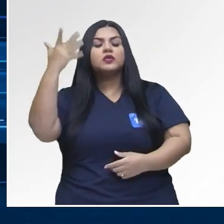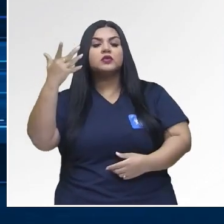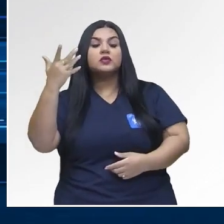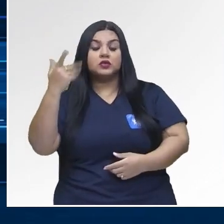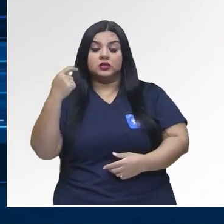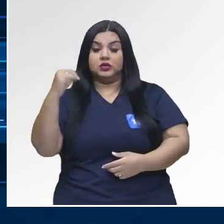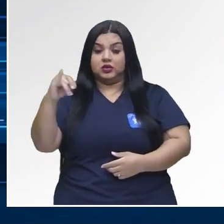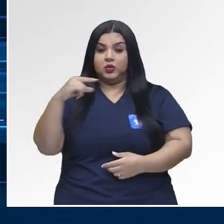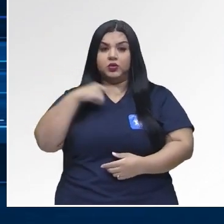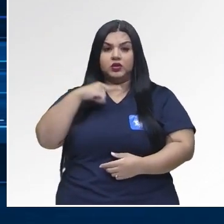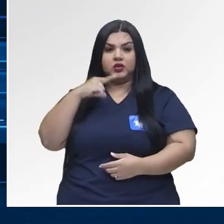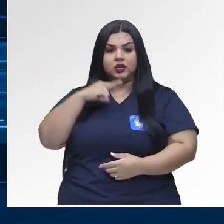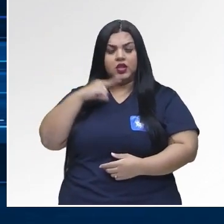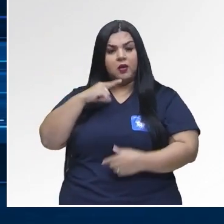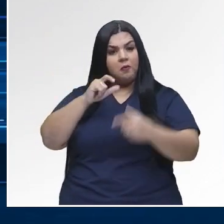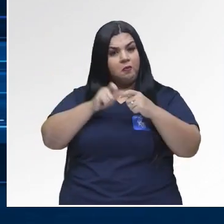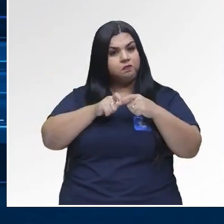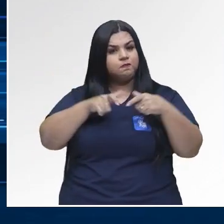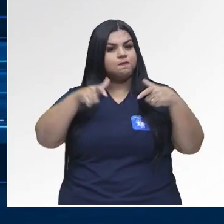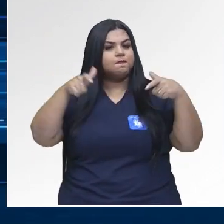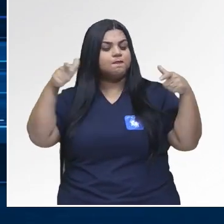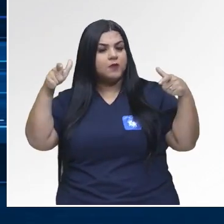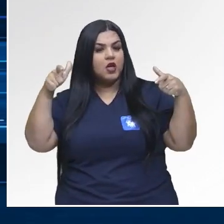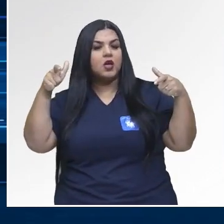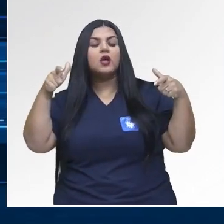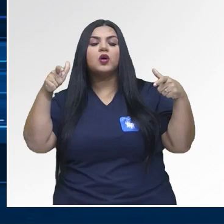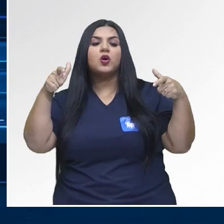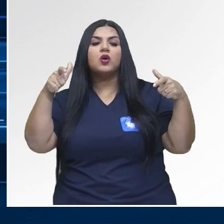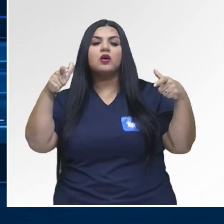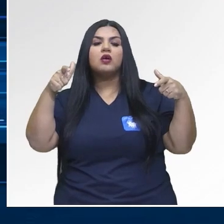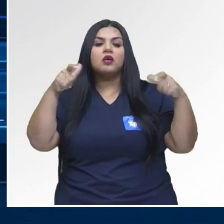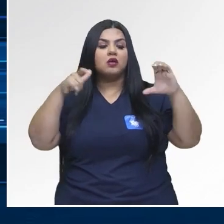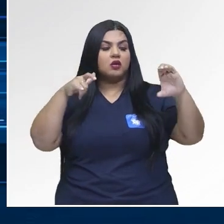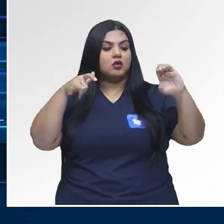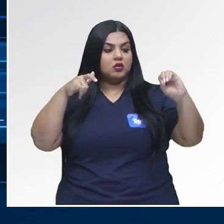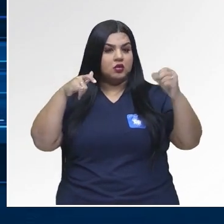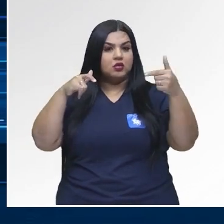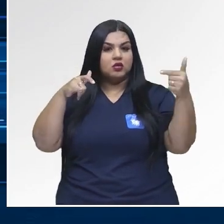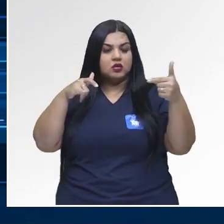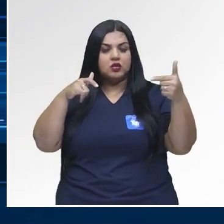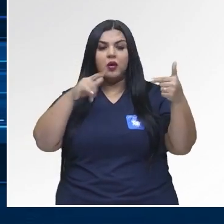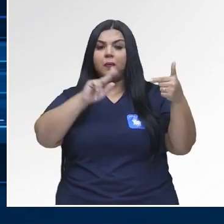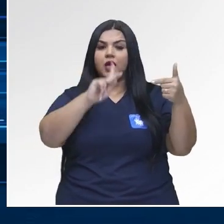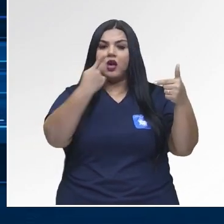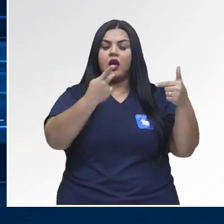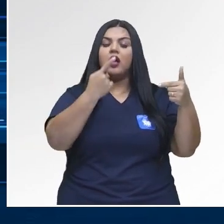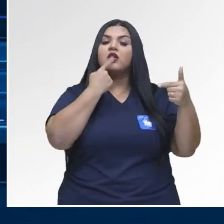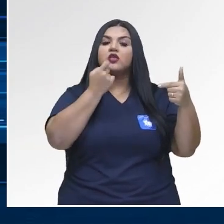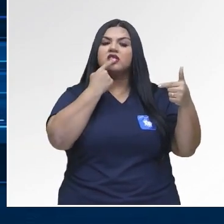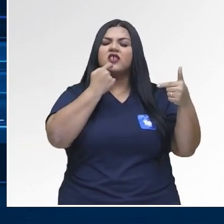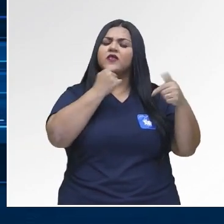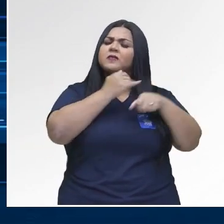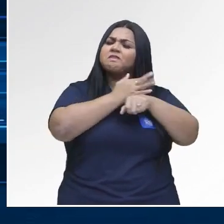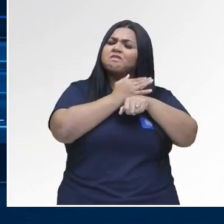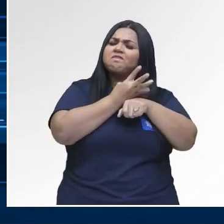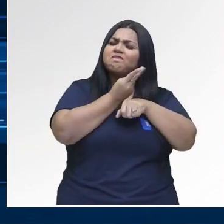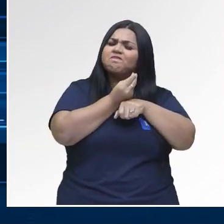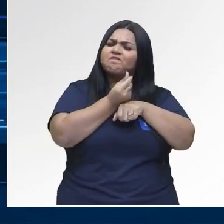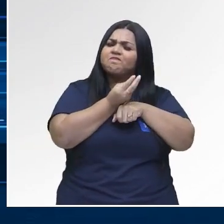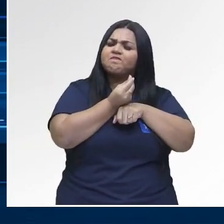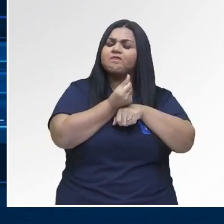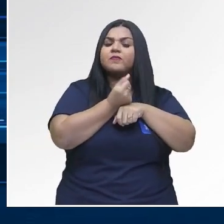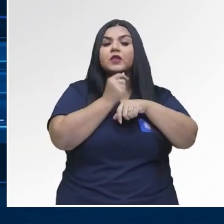eu tenho uma maior quantidade de gás carbônico, o pH do sangue fica mais ácido.